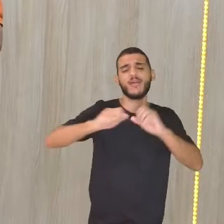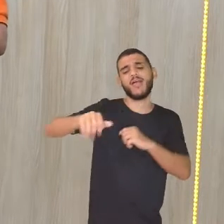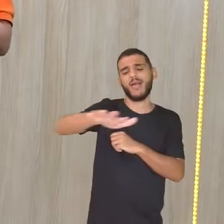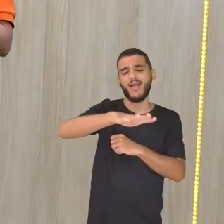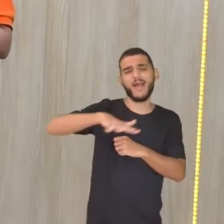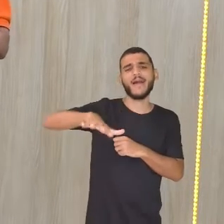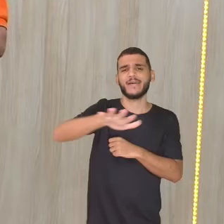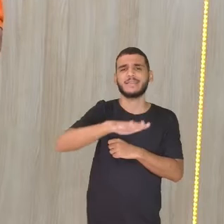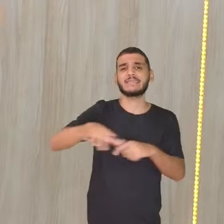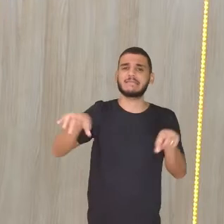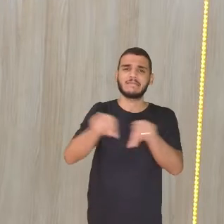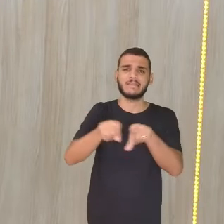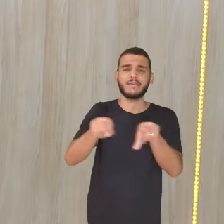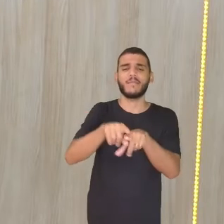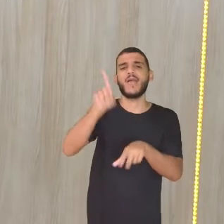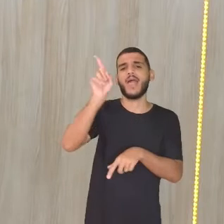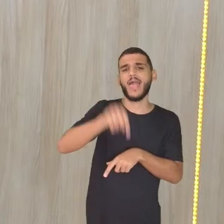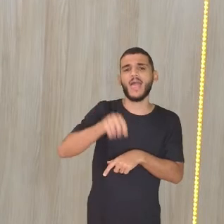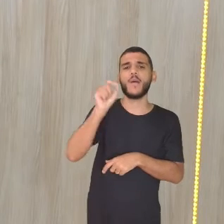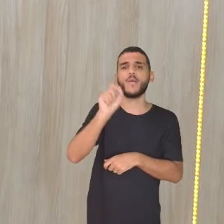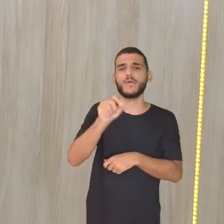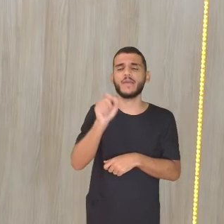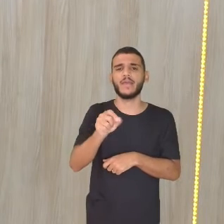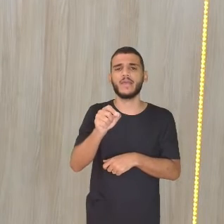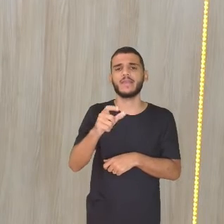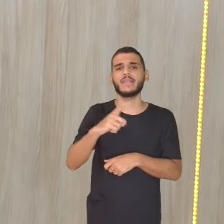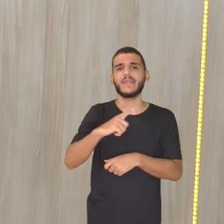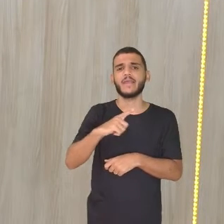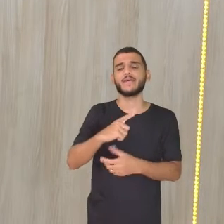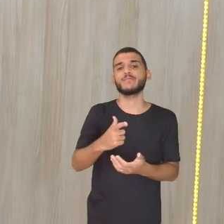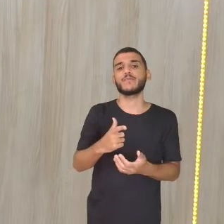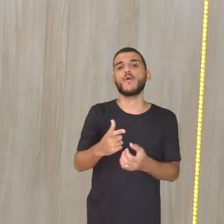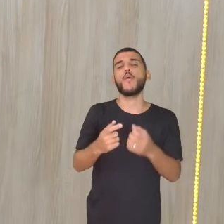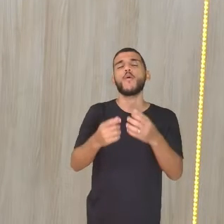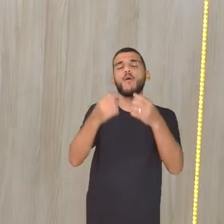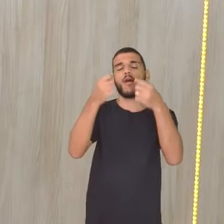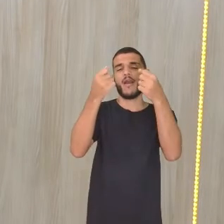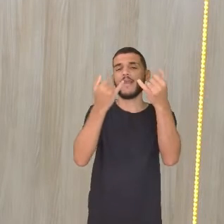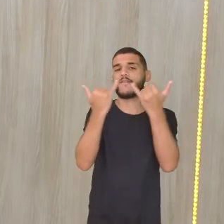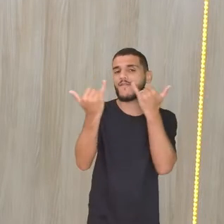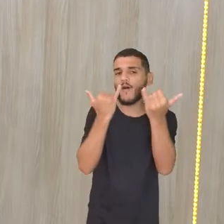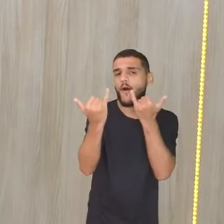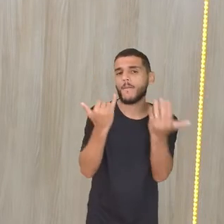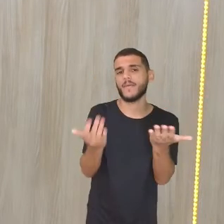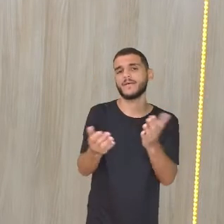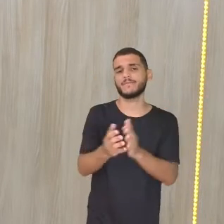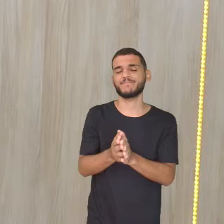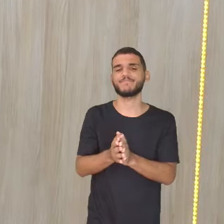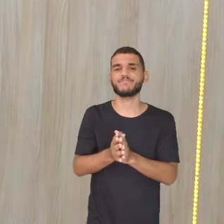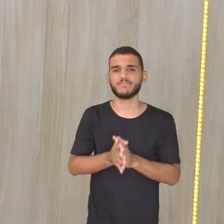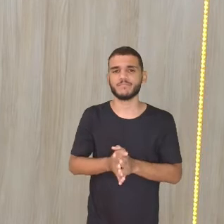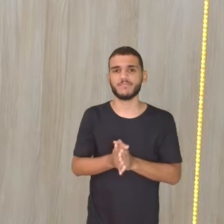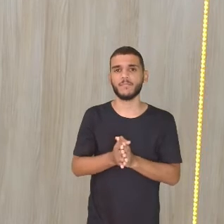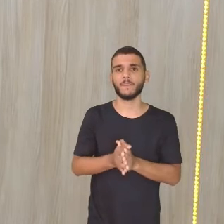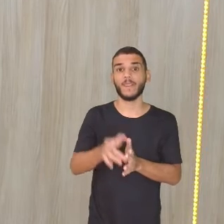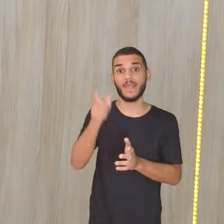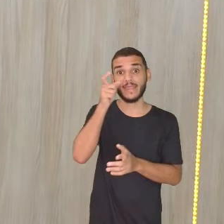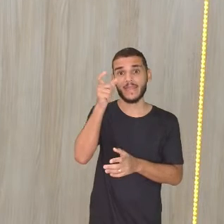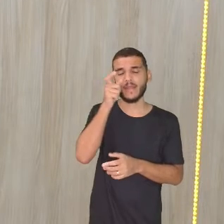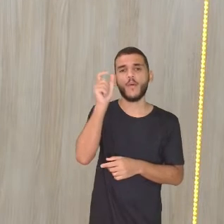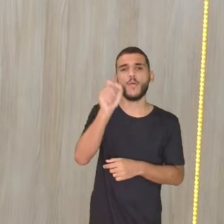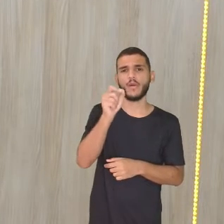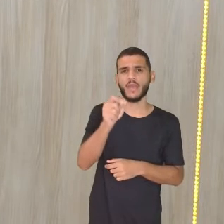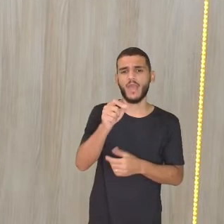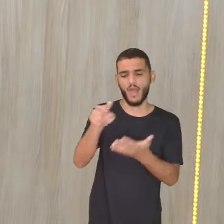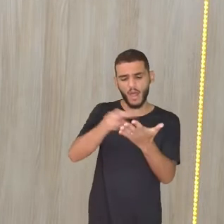e ela também é da ordem do relatar, não é, do informar. E aí é interessante ler entrevista,